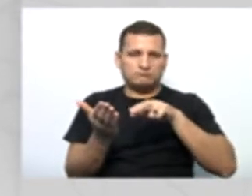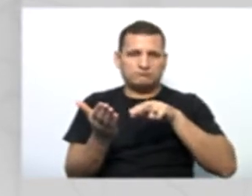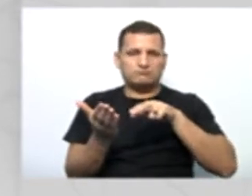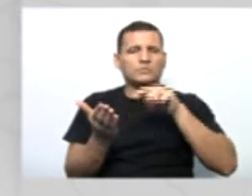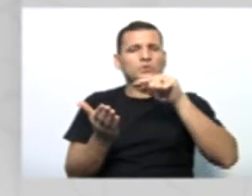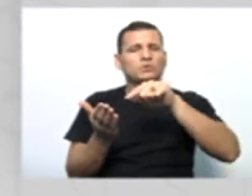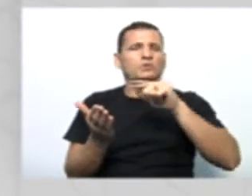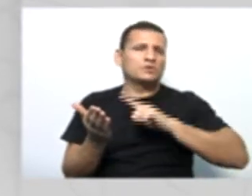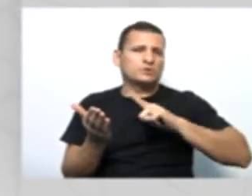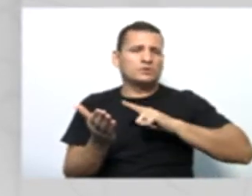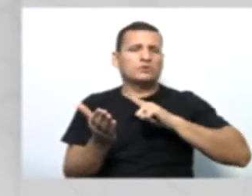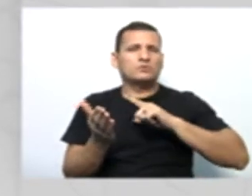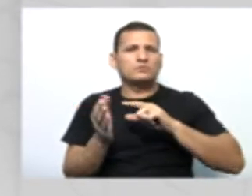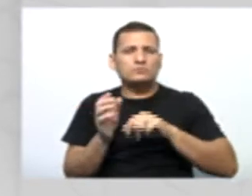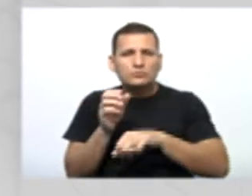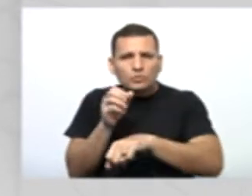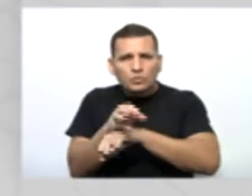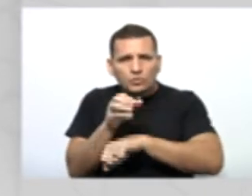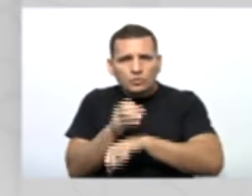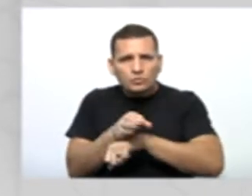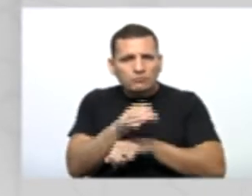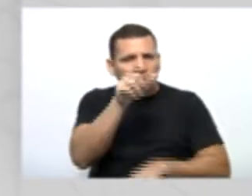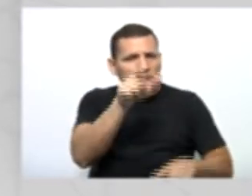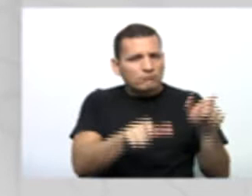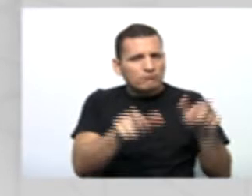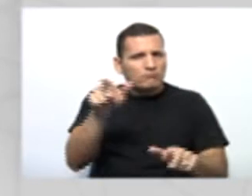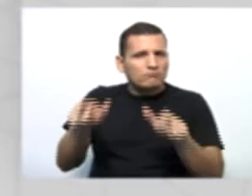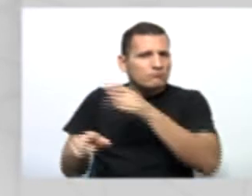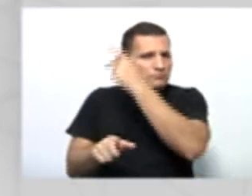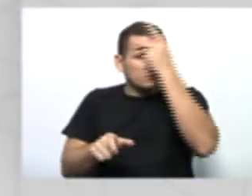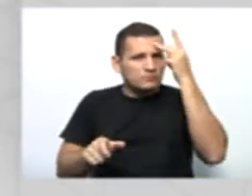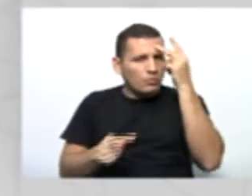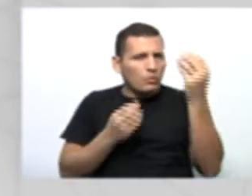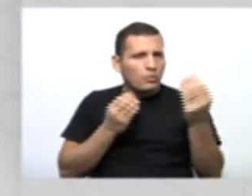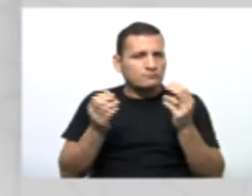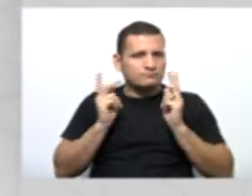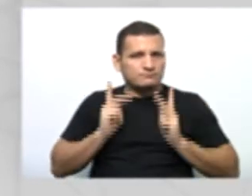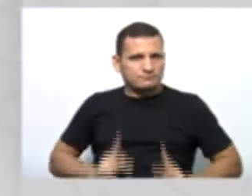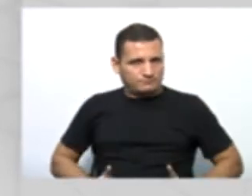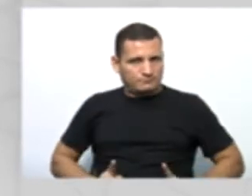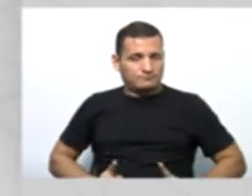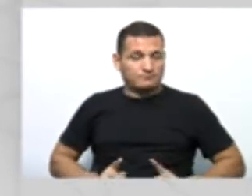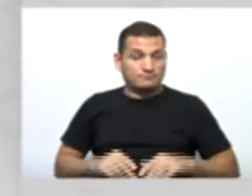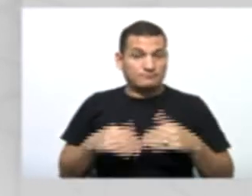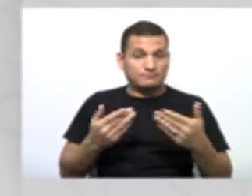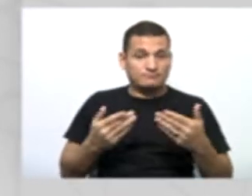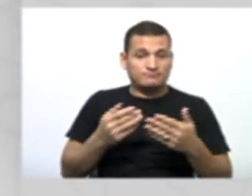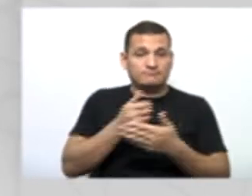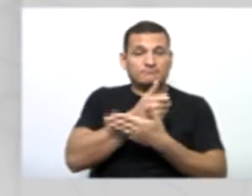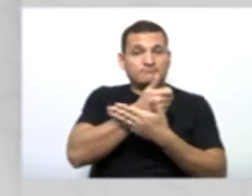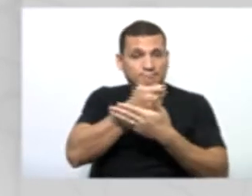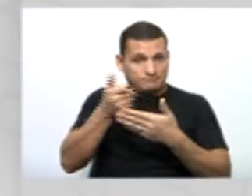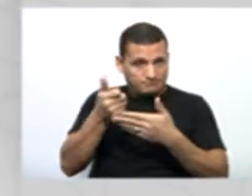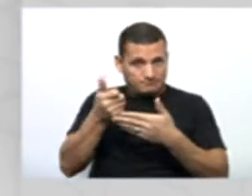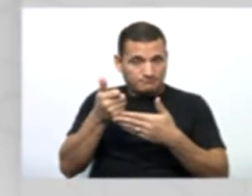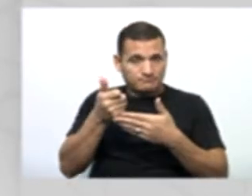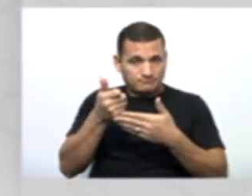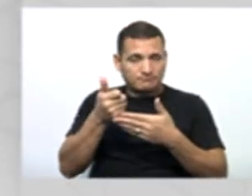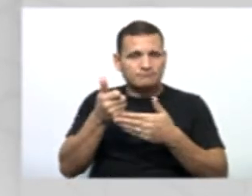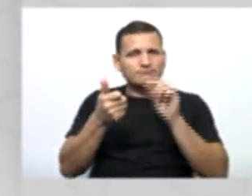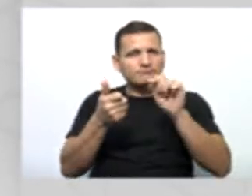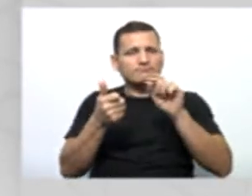que orientam o modo de agir dos indivíduos daquela sociedade. Ou seja, a moral, ela seria